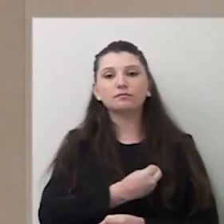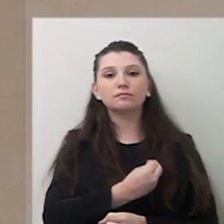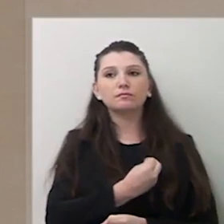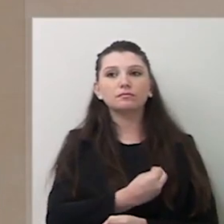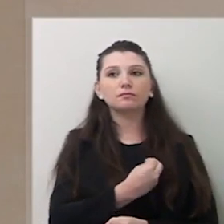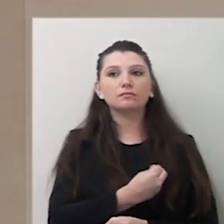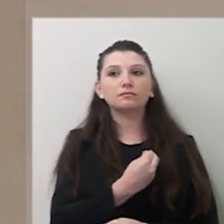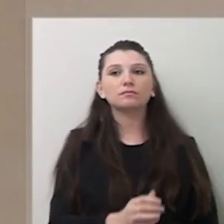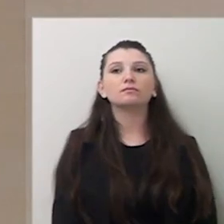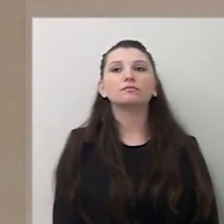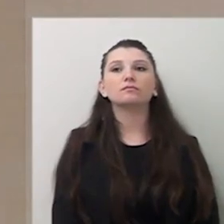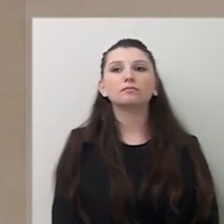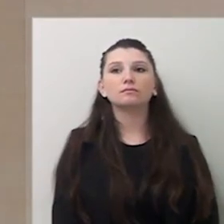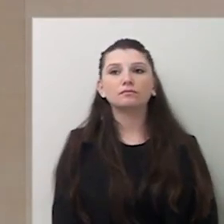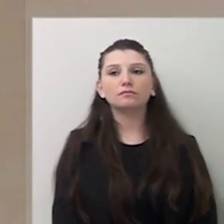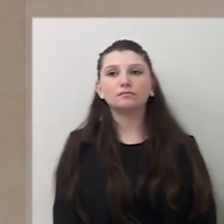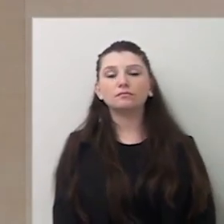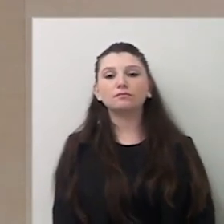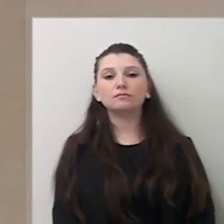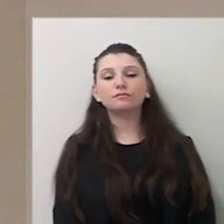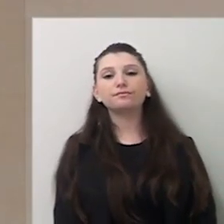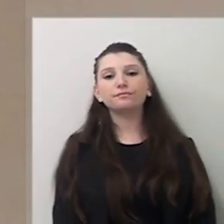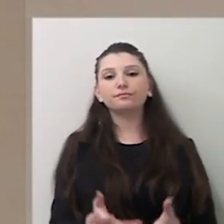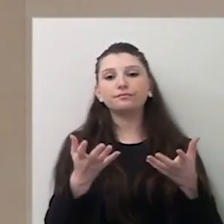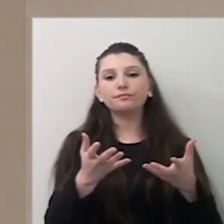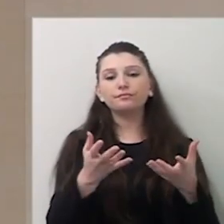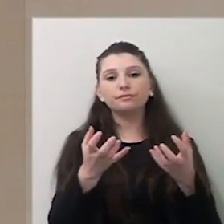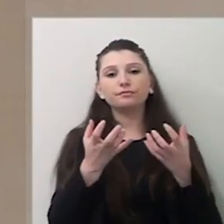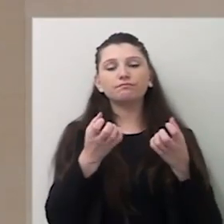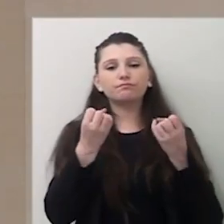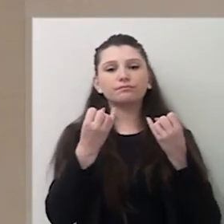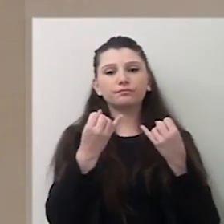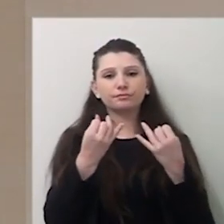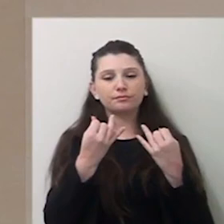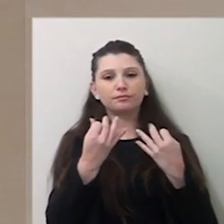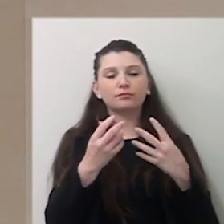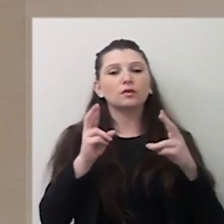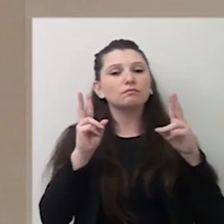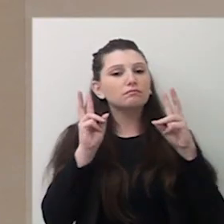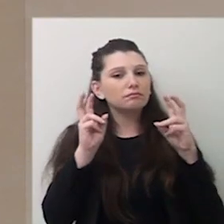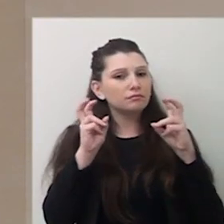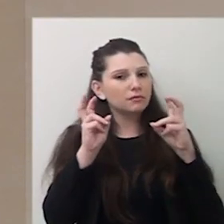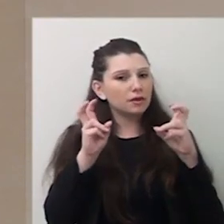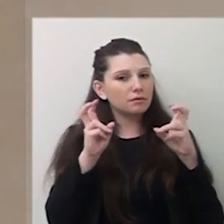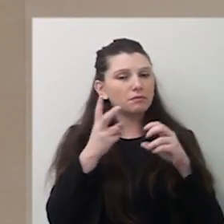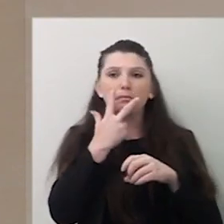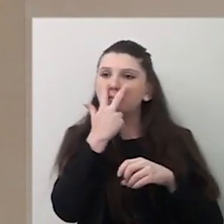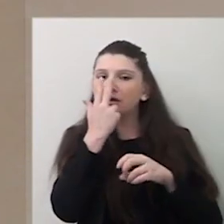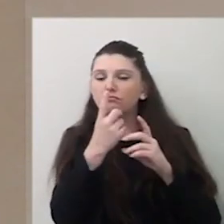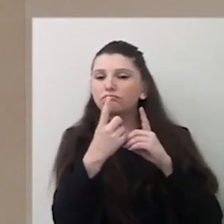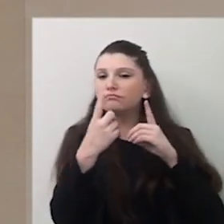a ex vereadora de Criciúma Tati Teixeira faleceu na madrugada desta segunda-feira do Hospital São José onde estava